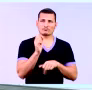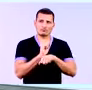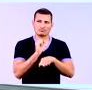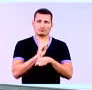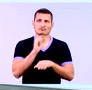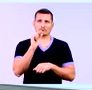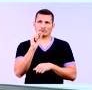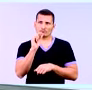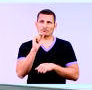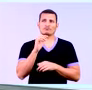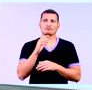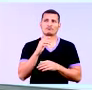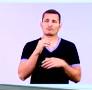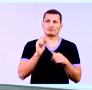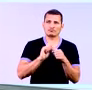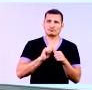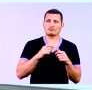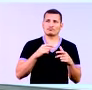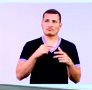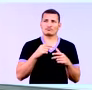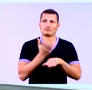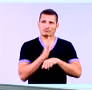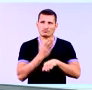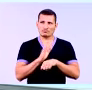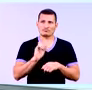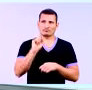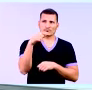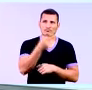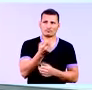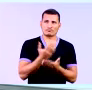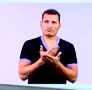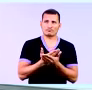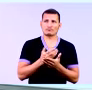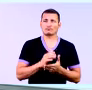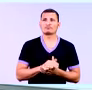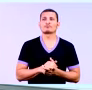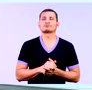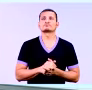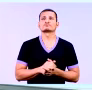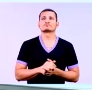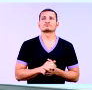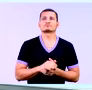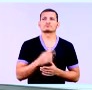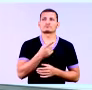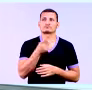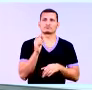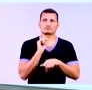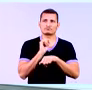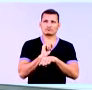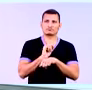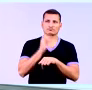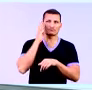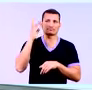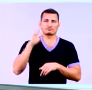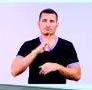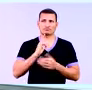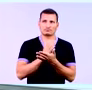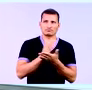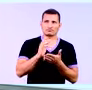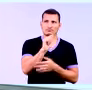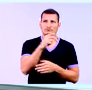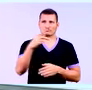na atividade que vocês vão desenvolver hoje, após a nossa aula. Mas, se nós pararmos para pensar, nós temos algumas aplicações